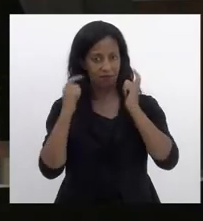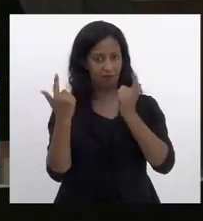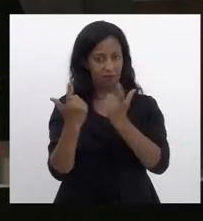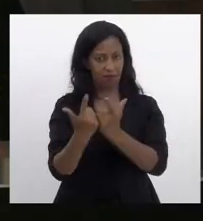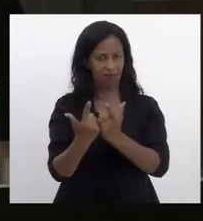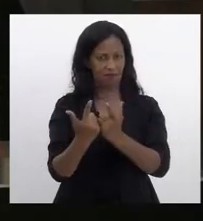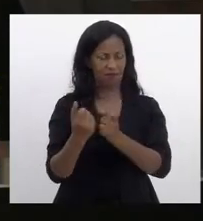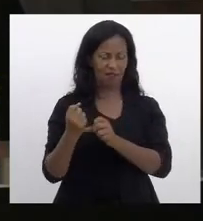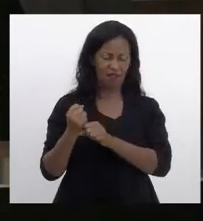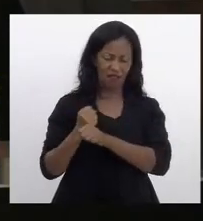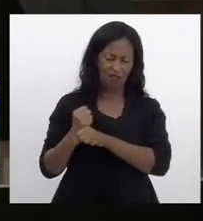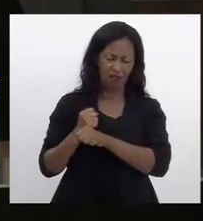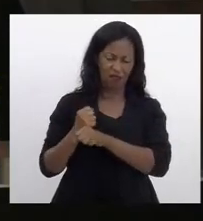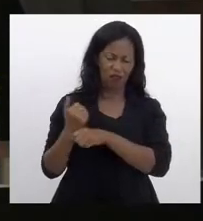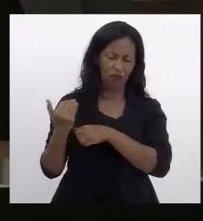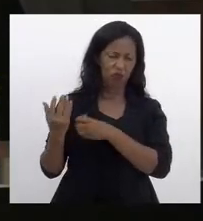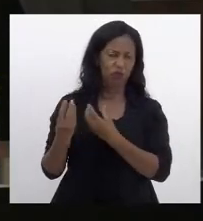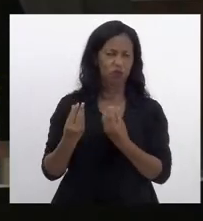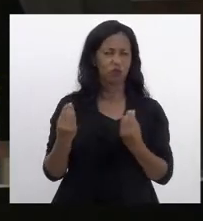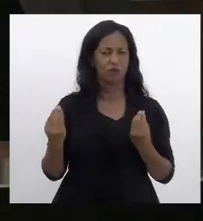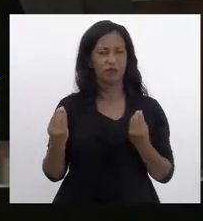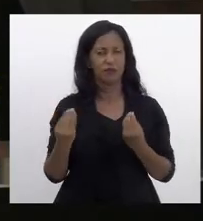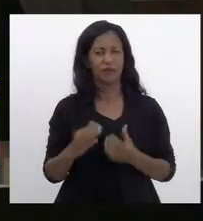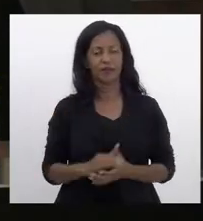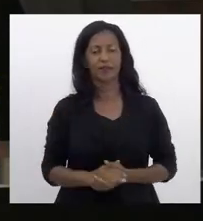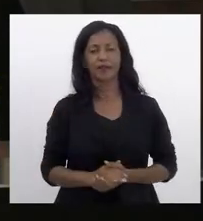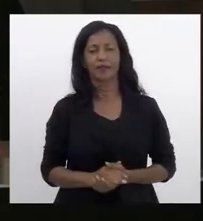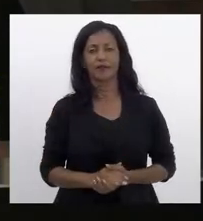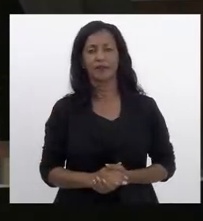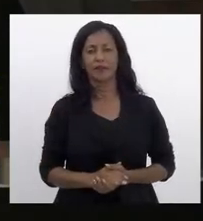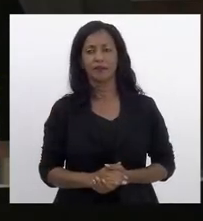há muitos e muitos anos.